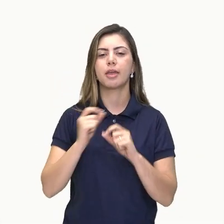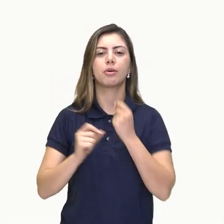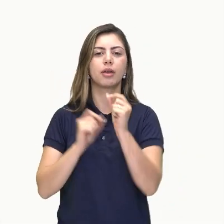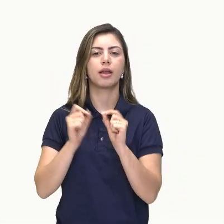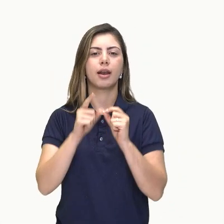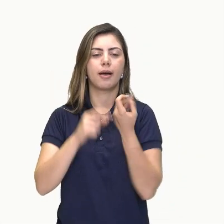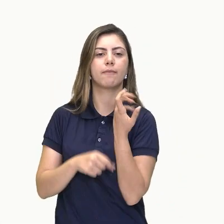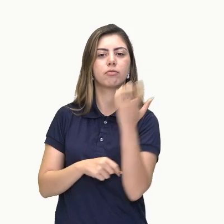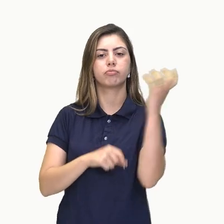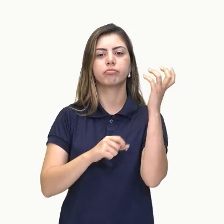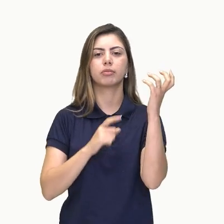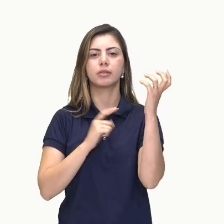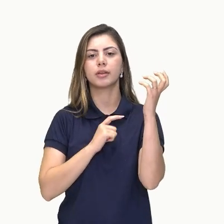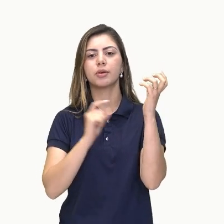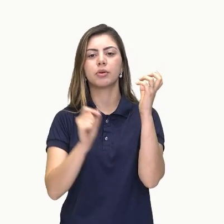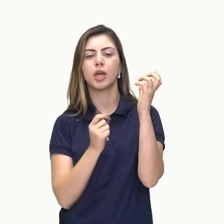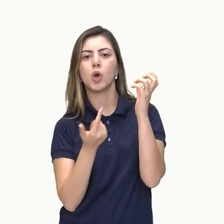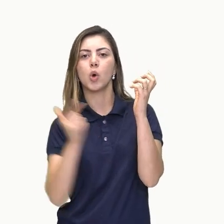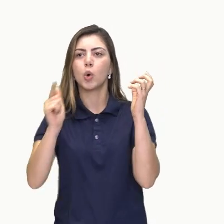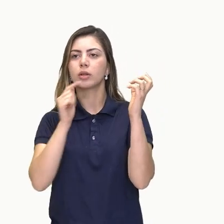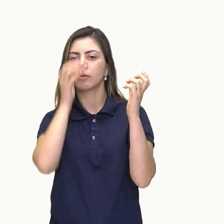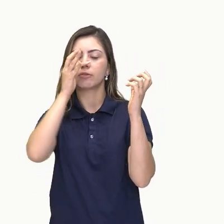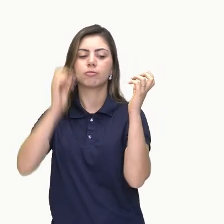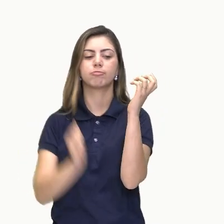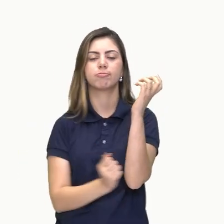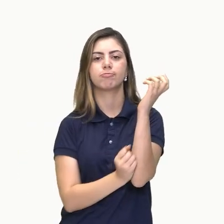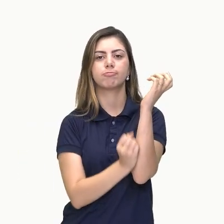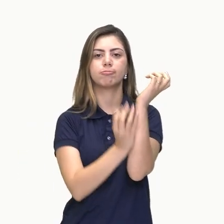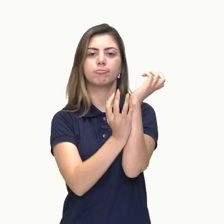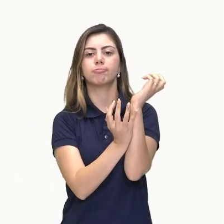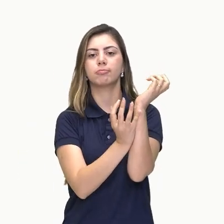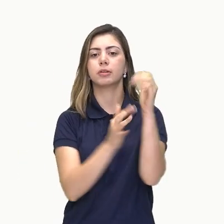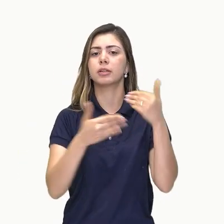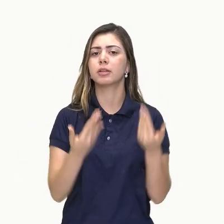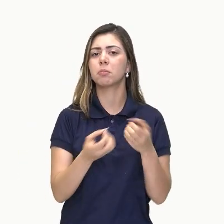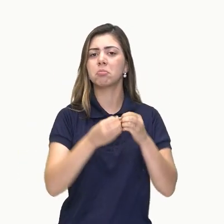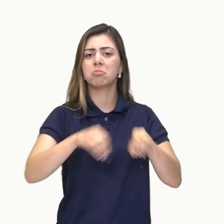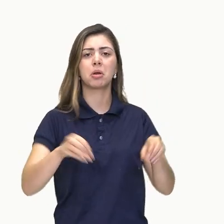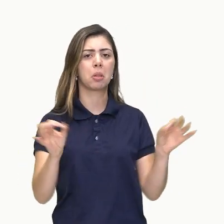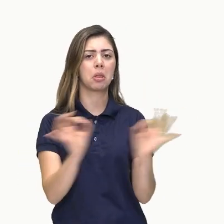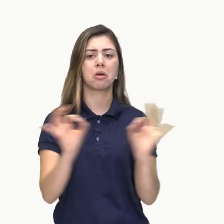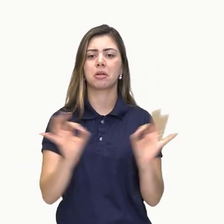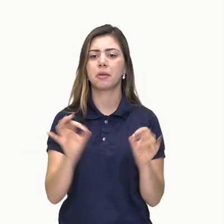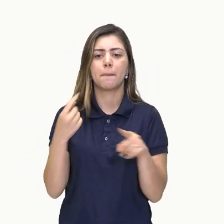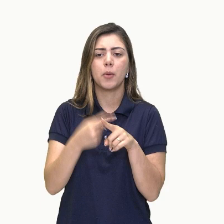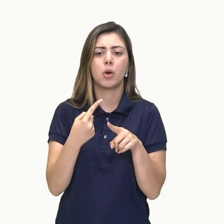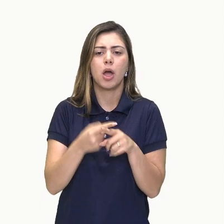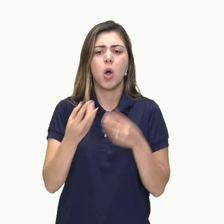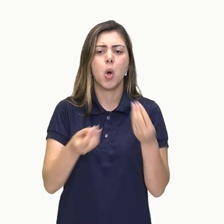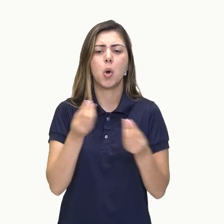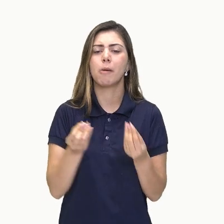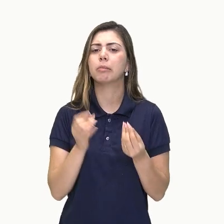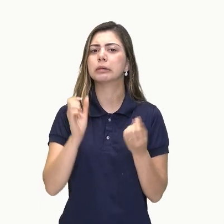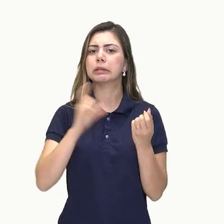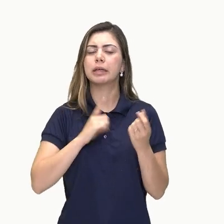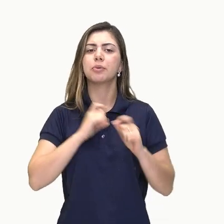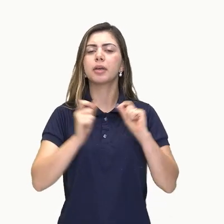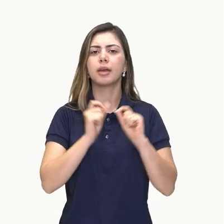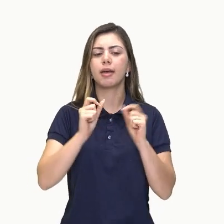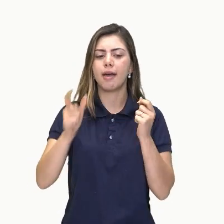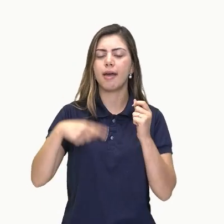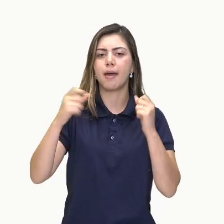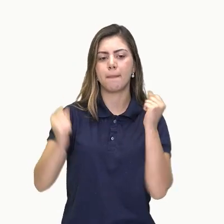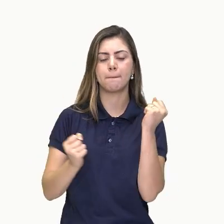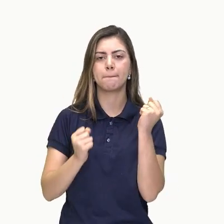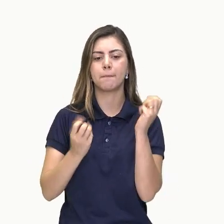de uma planta, de uma outra vegetação, ela não vai causar dano nenhum, né? Ela vai estar ali hospedada, né? Esse